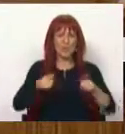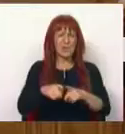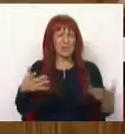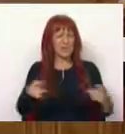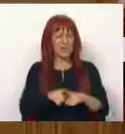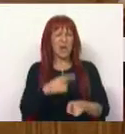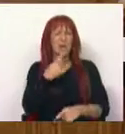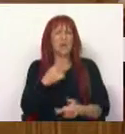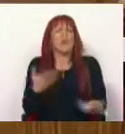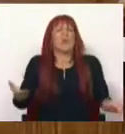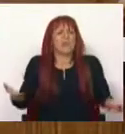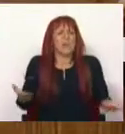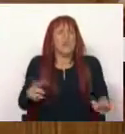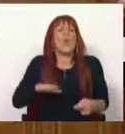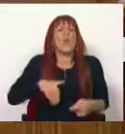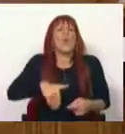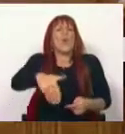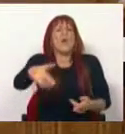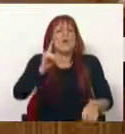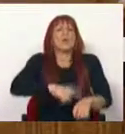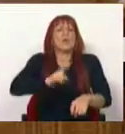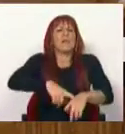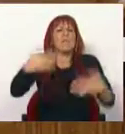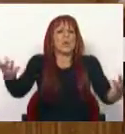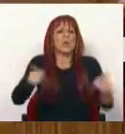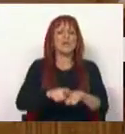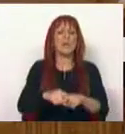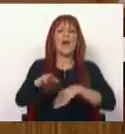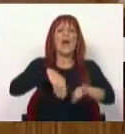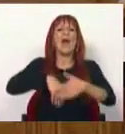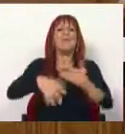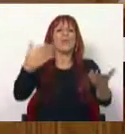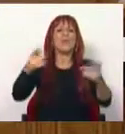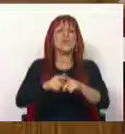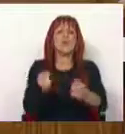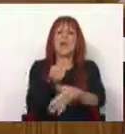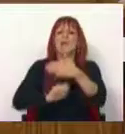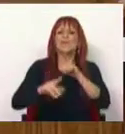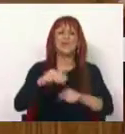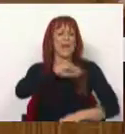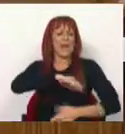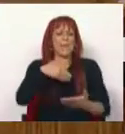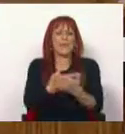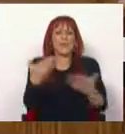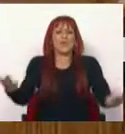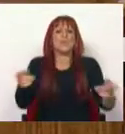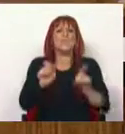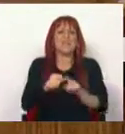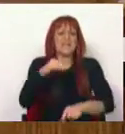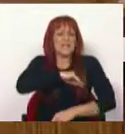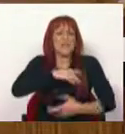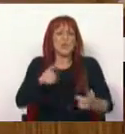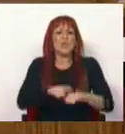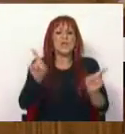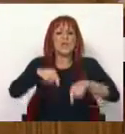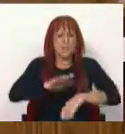coloca-se a pergunta, então, quando será o tempo de proceder à devolução de rendimentos e de salários